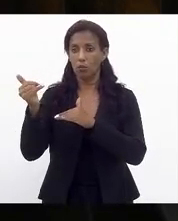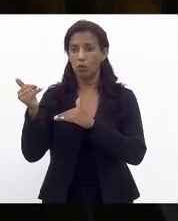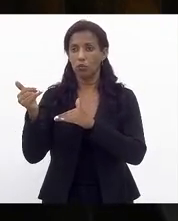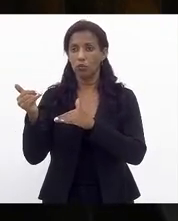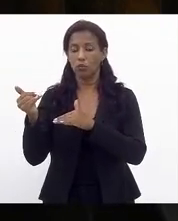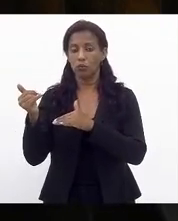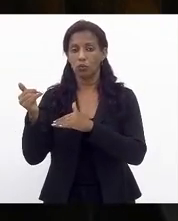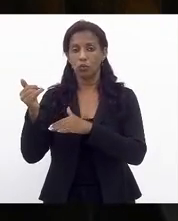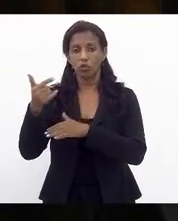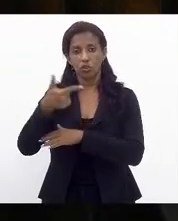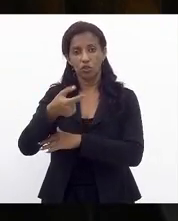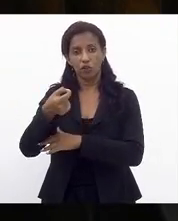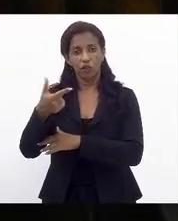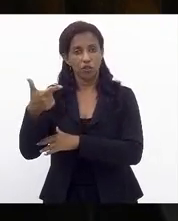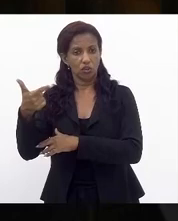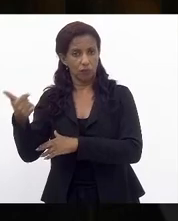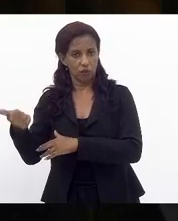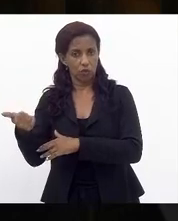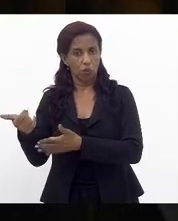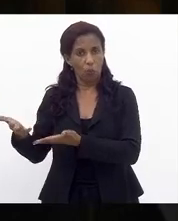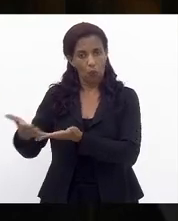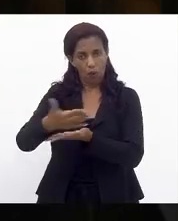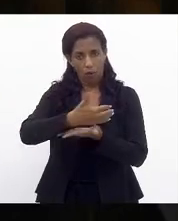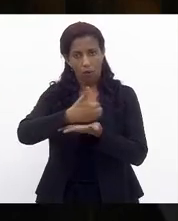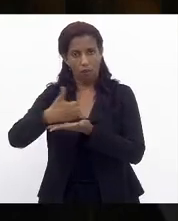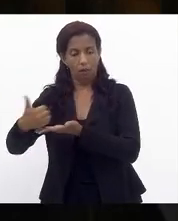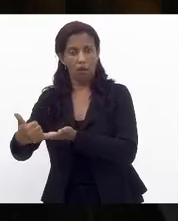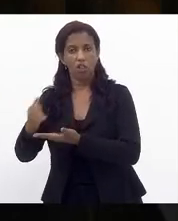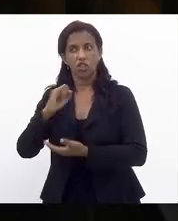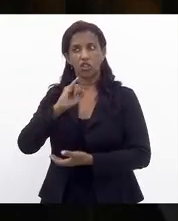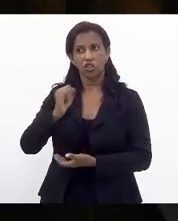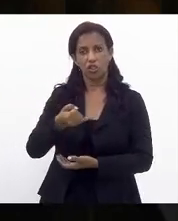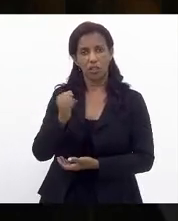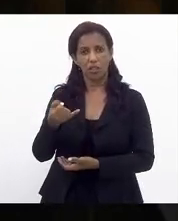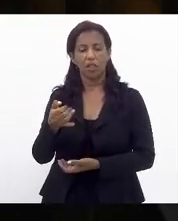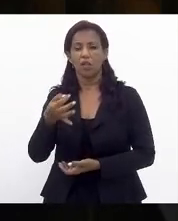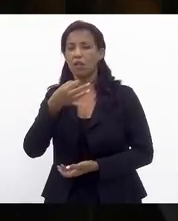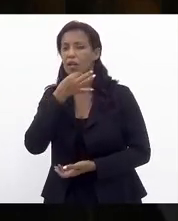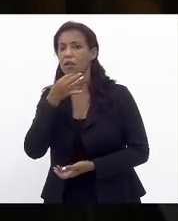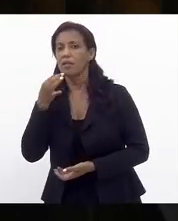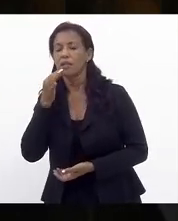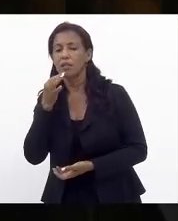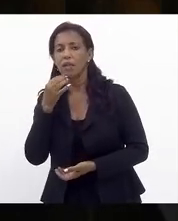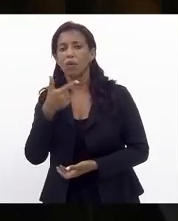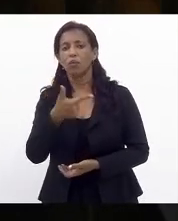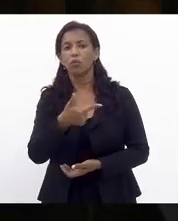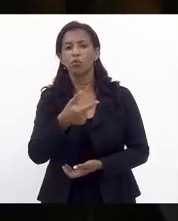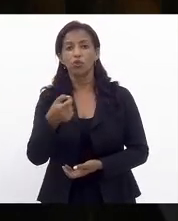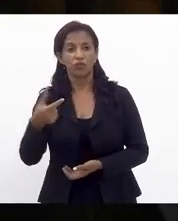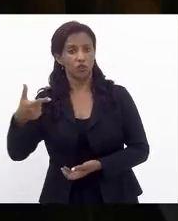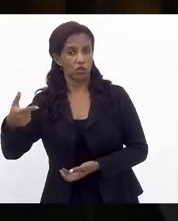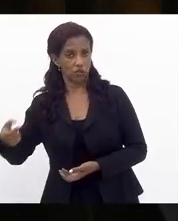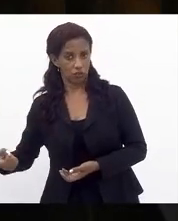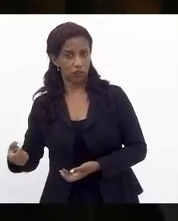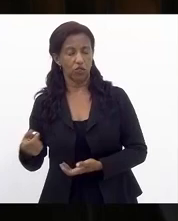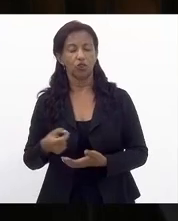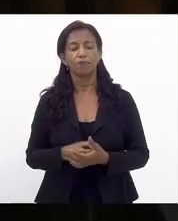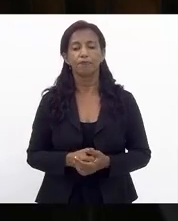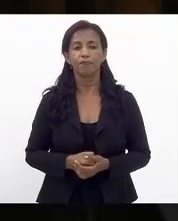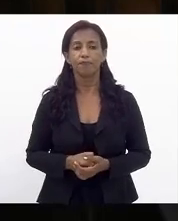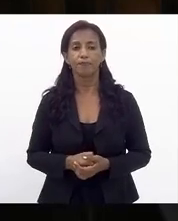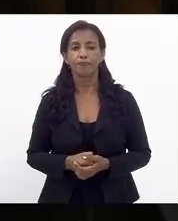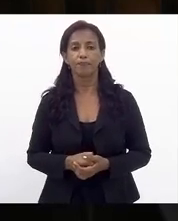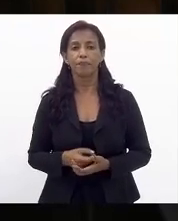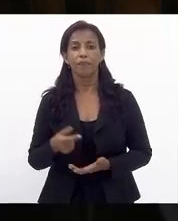no ano de 2020 um comparado ao mesmo período janeiro-setembro de 2020 para 21